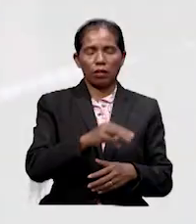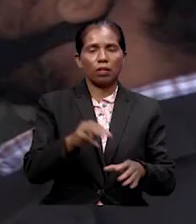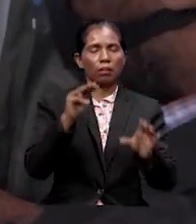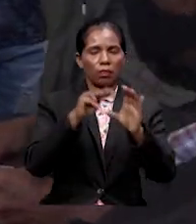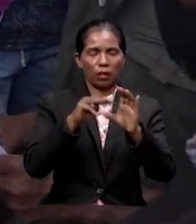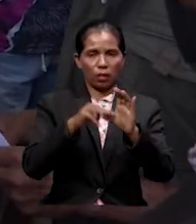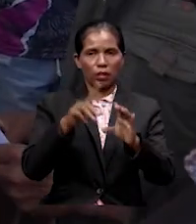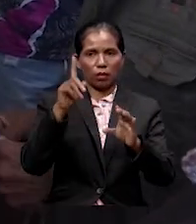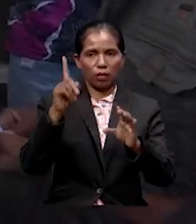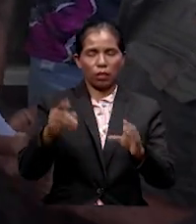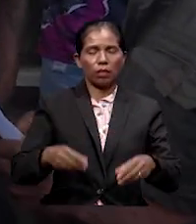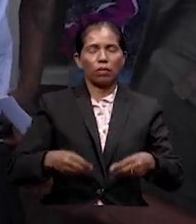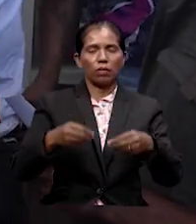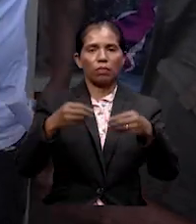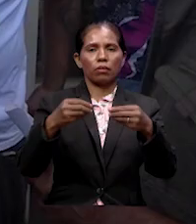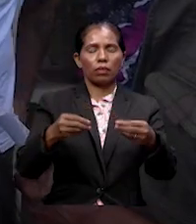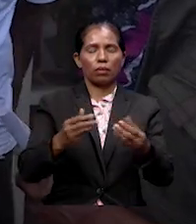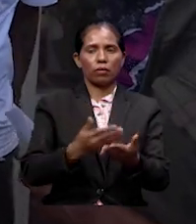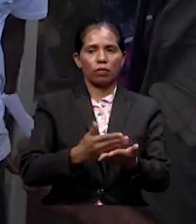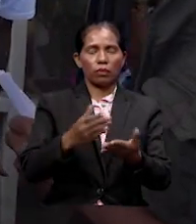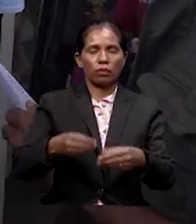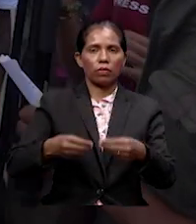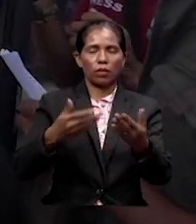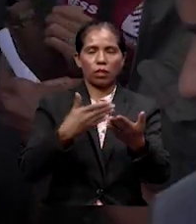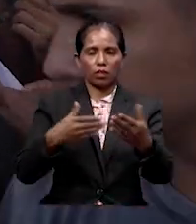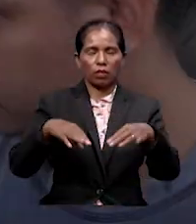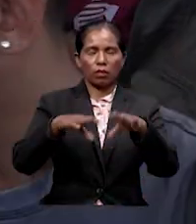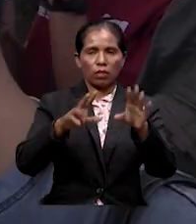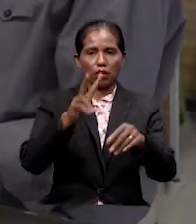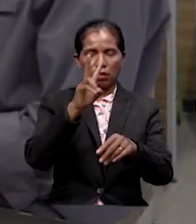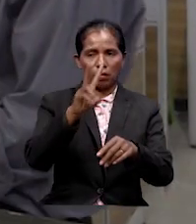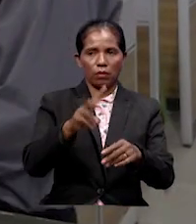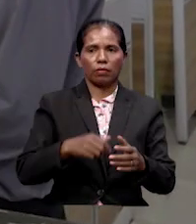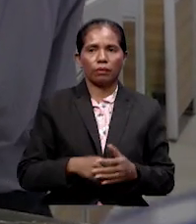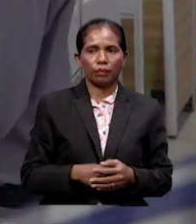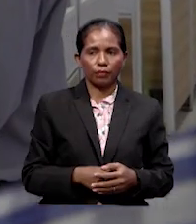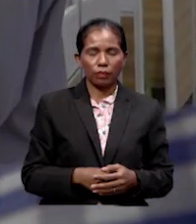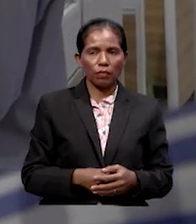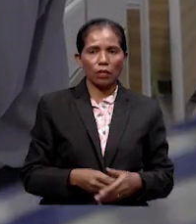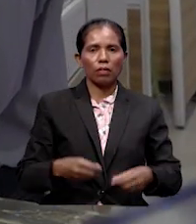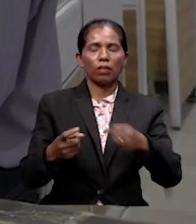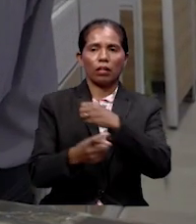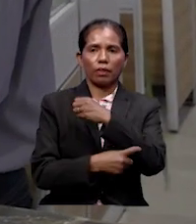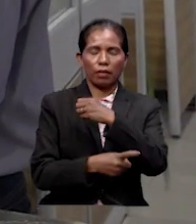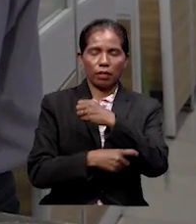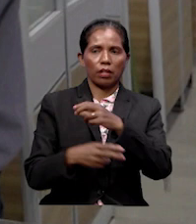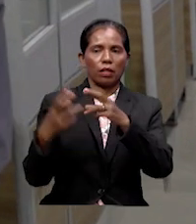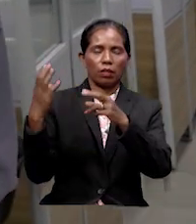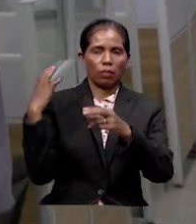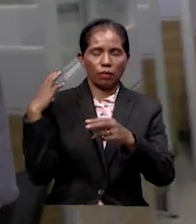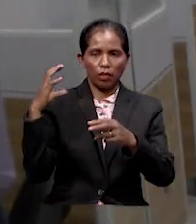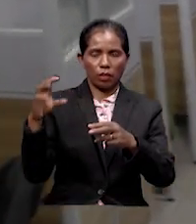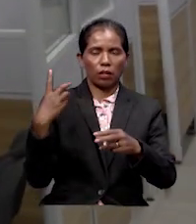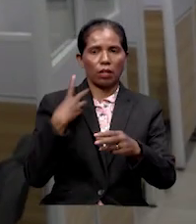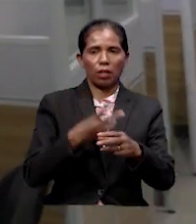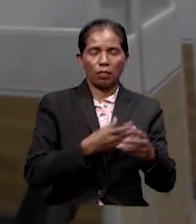no distributor rua debe que estão processo ba iha ninia sanções ne competência tomak me